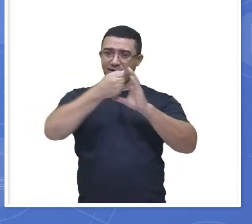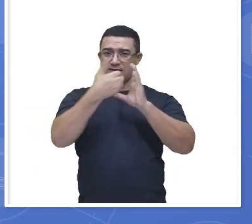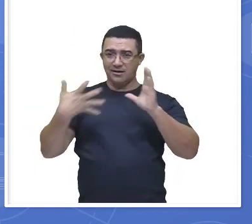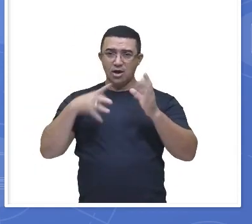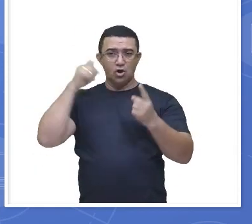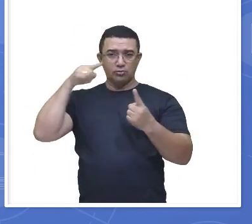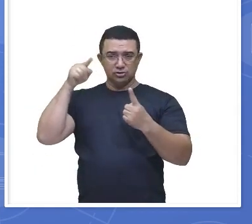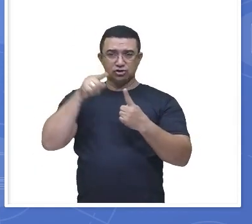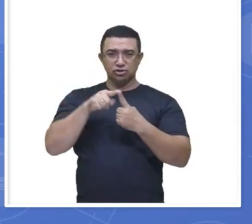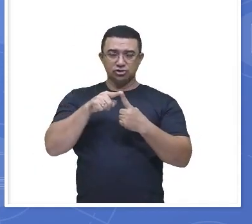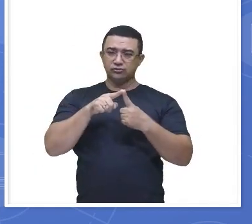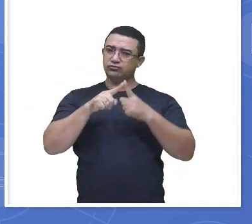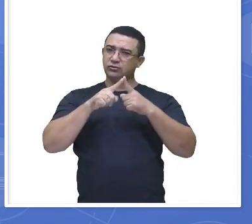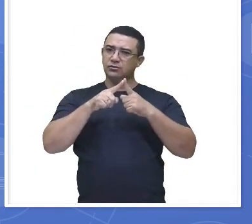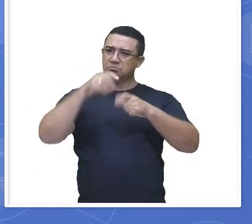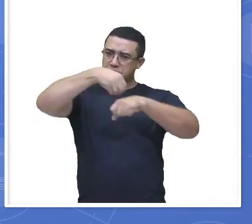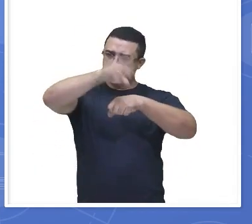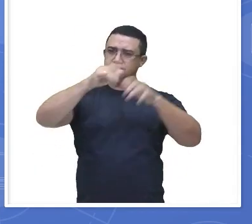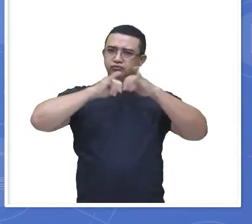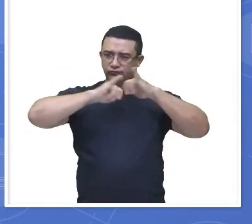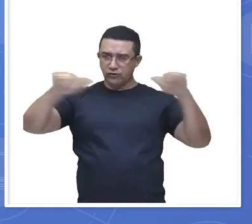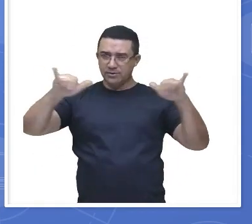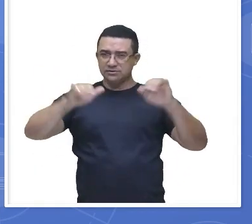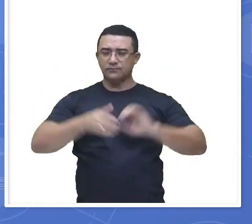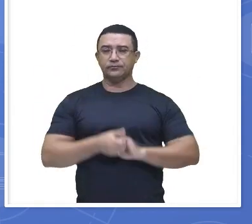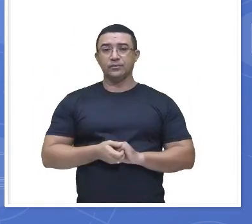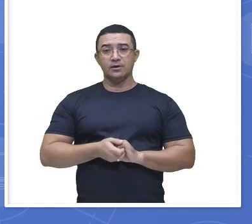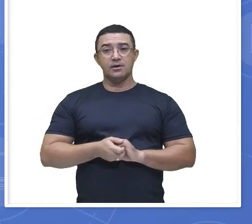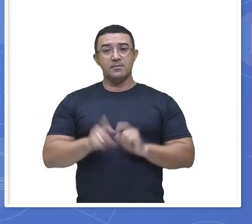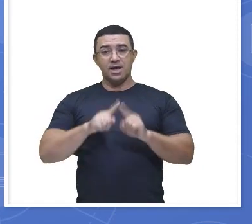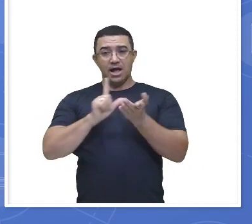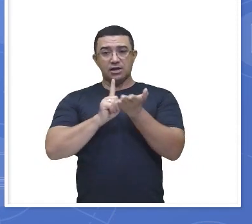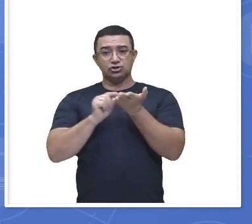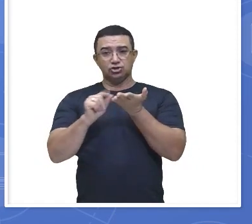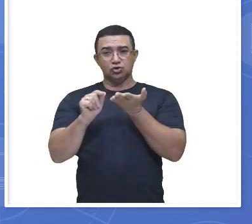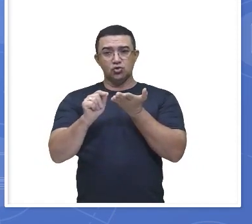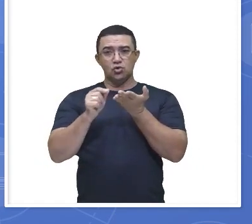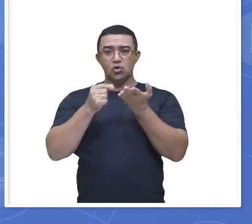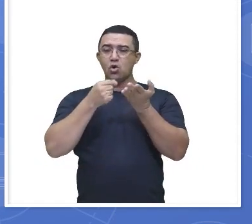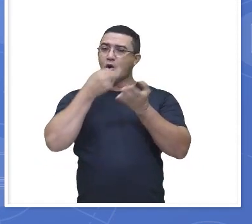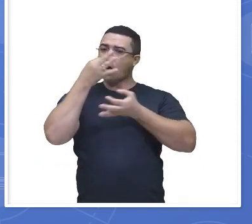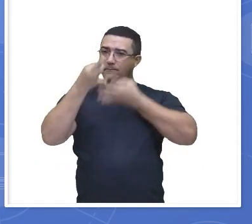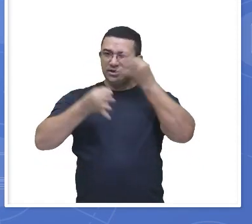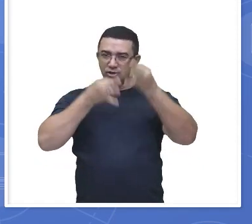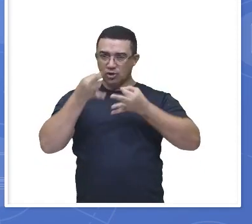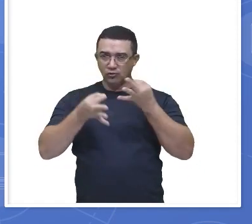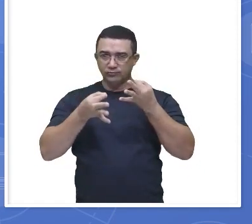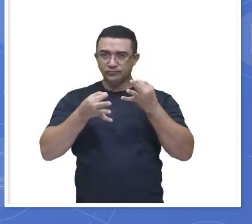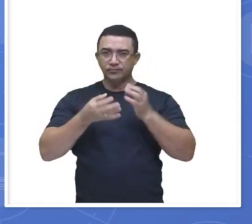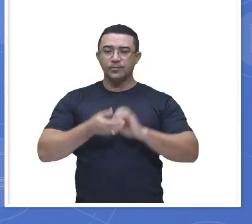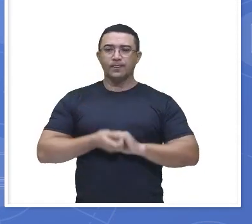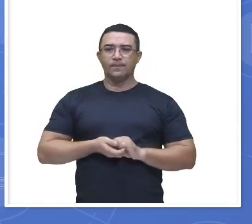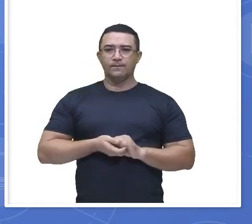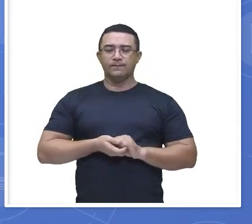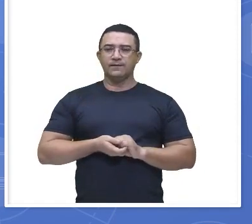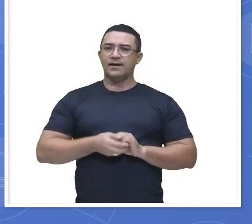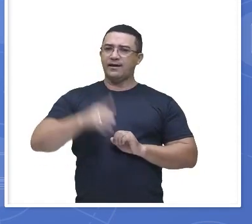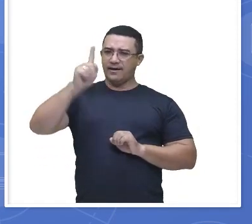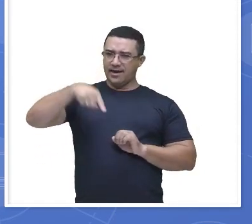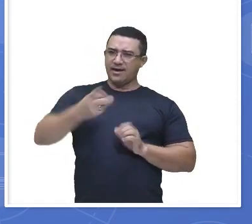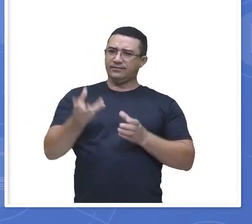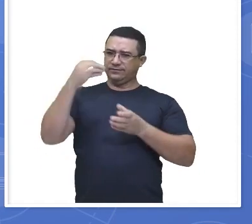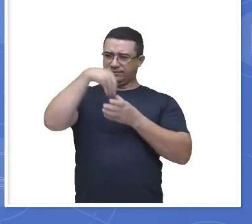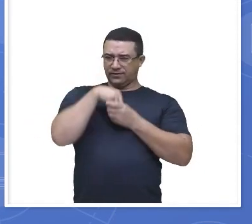intenção, esse objetivo principal. O artigo de opinião, embora ele esteja dentro aí